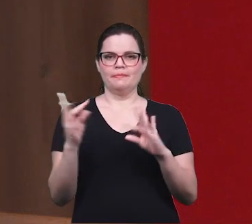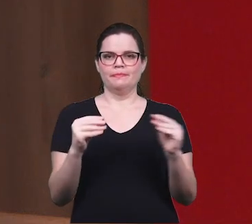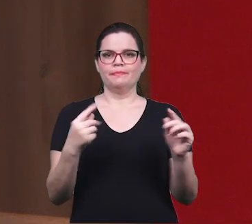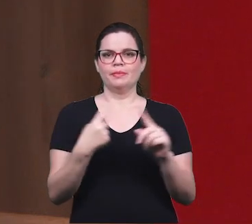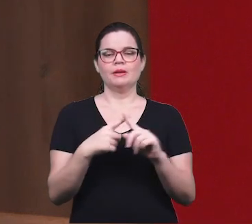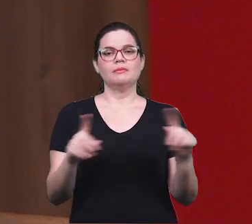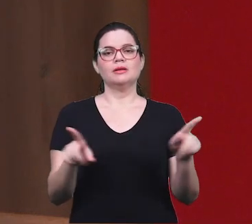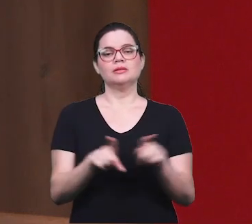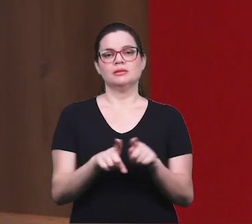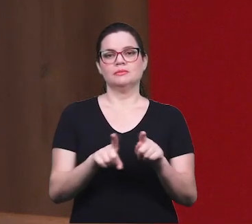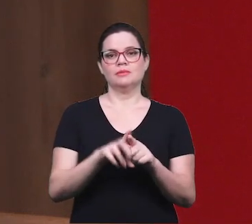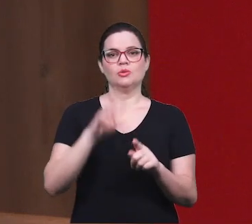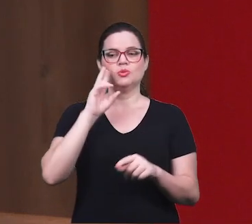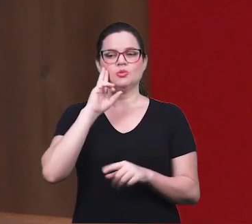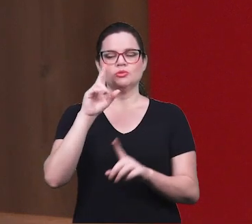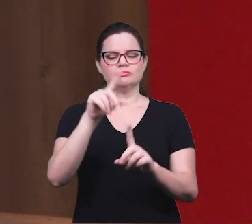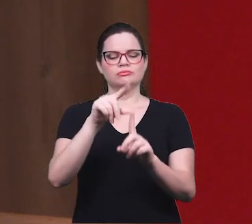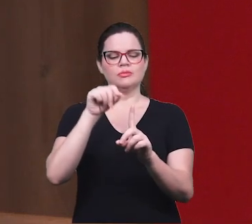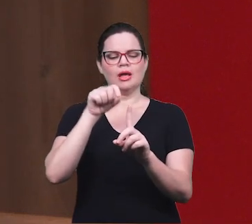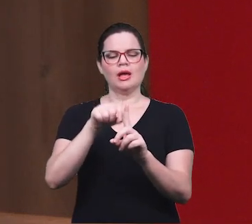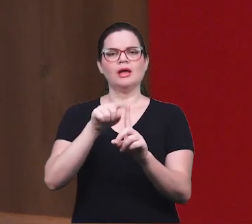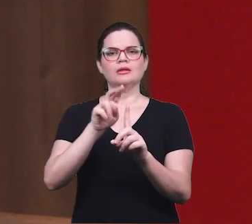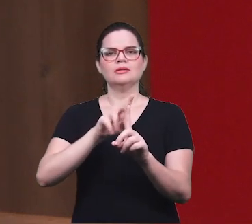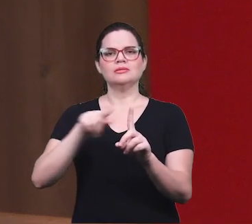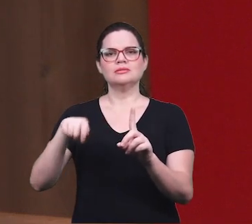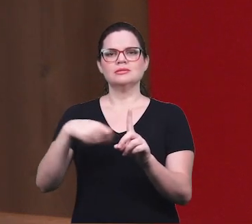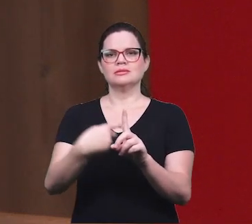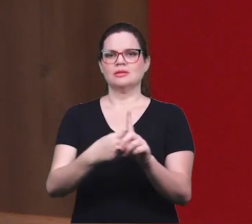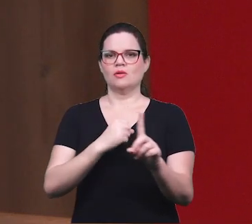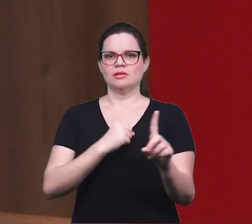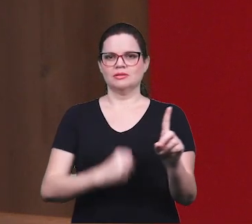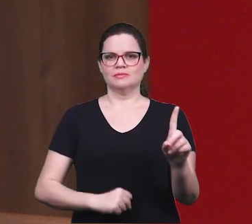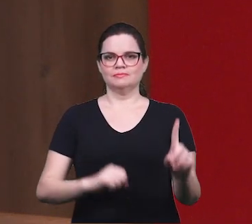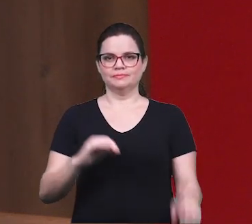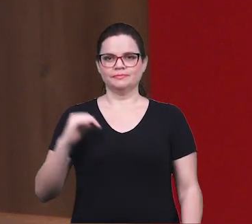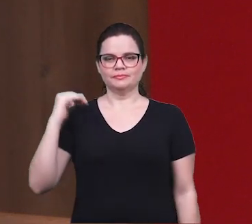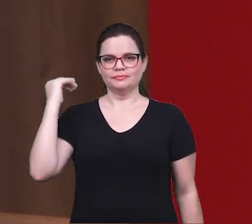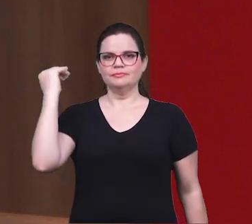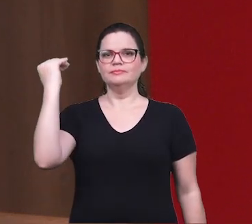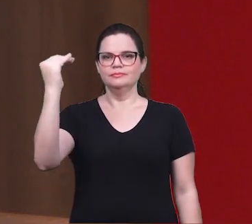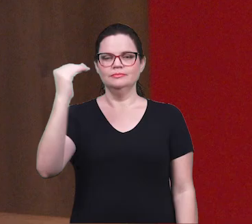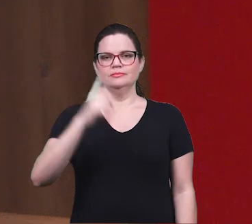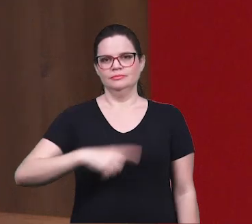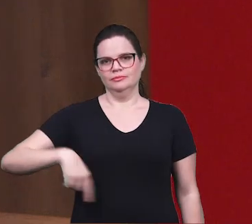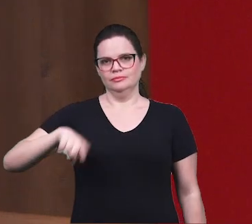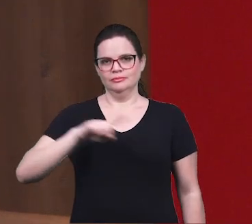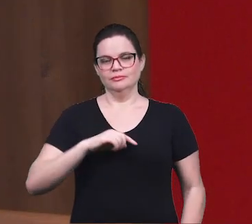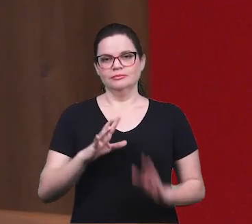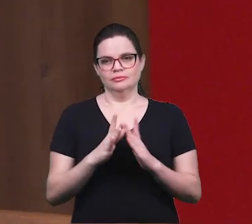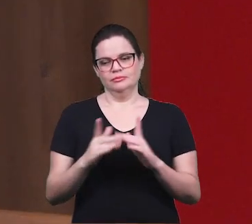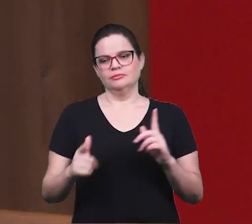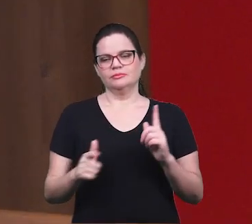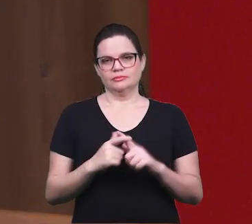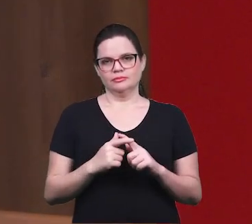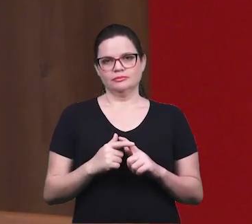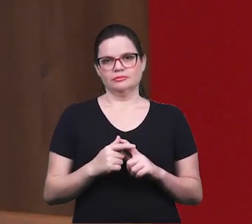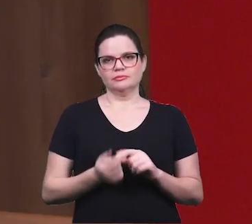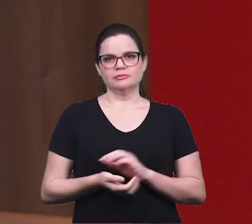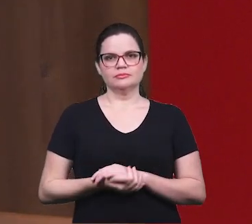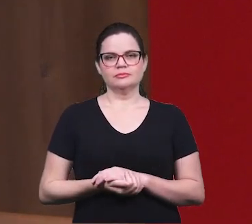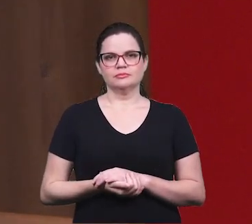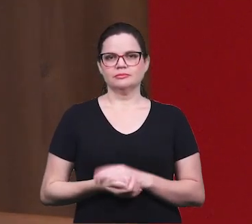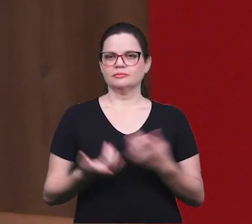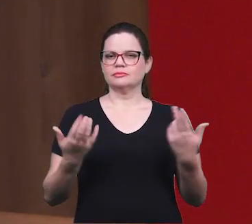pelo Pai como sumo sacerdote da igreja. Aquele que,